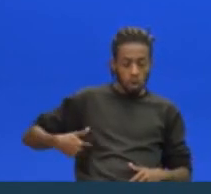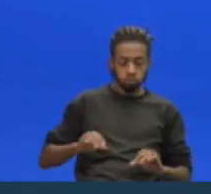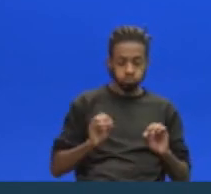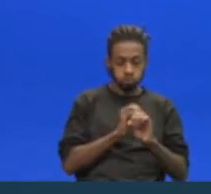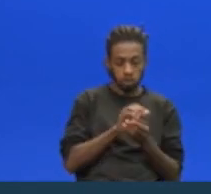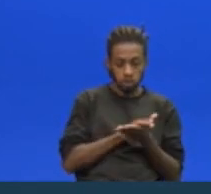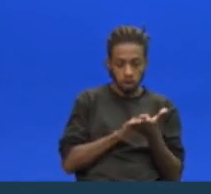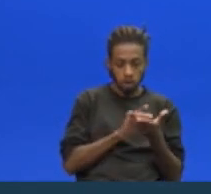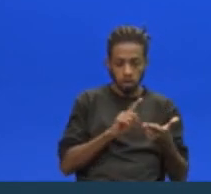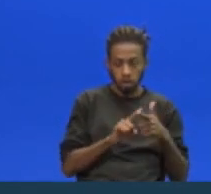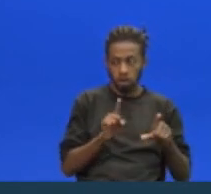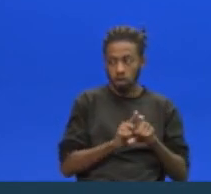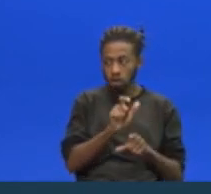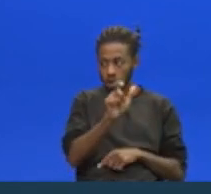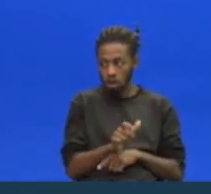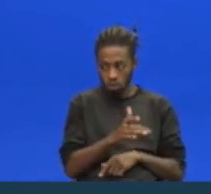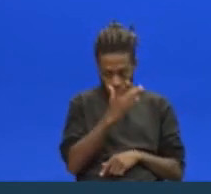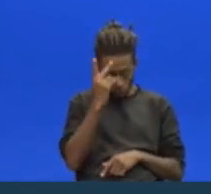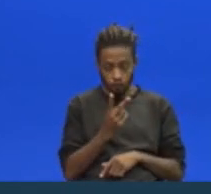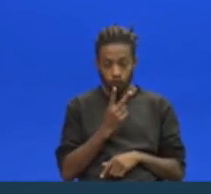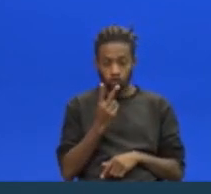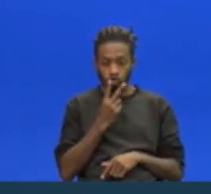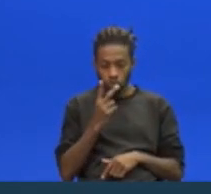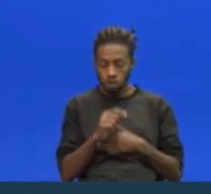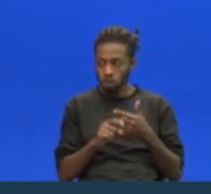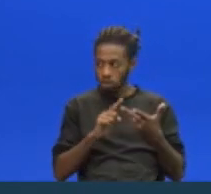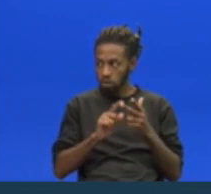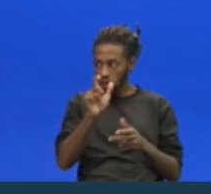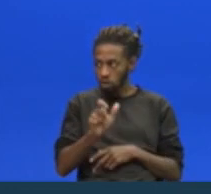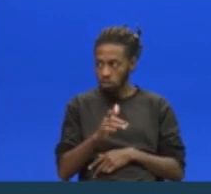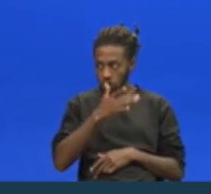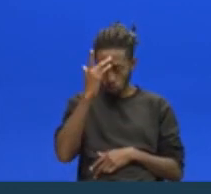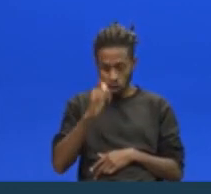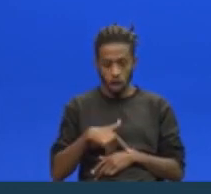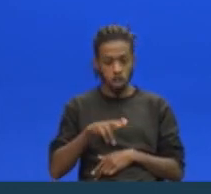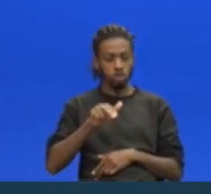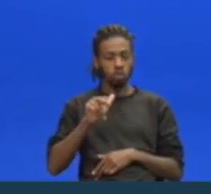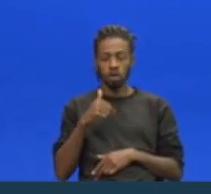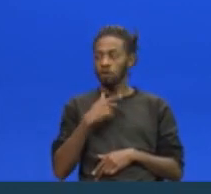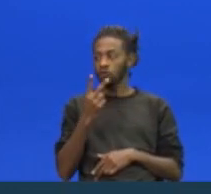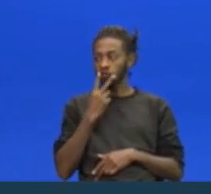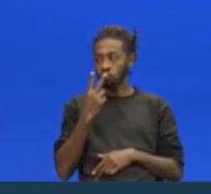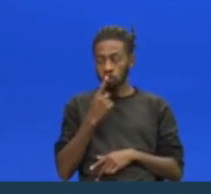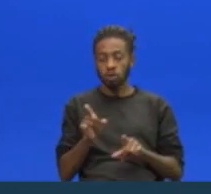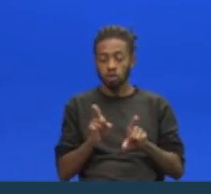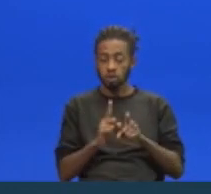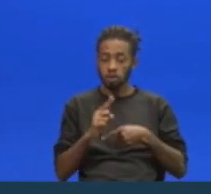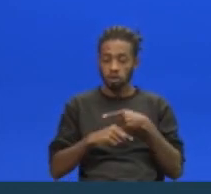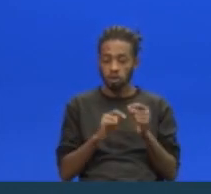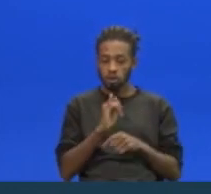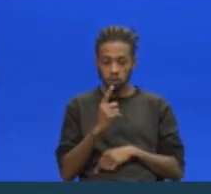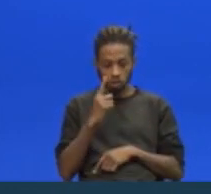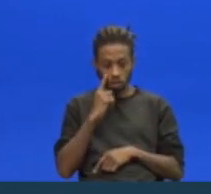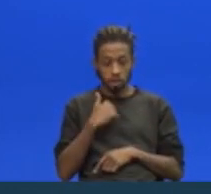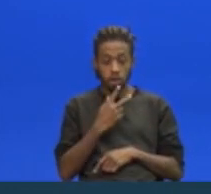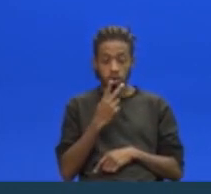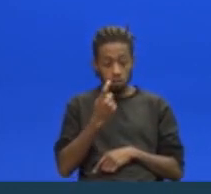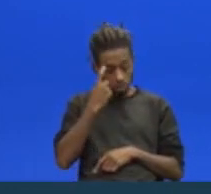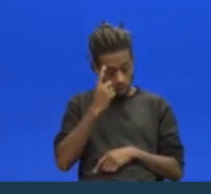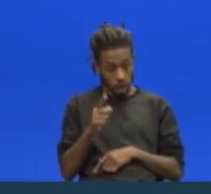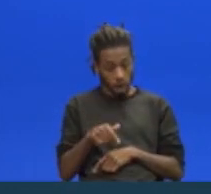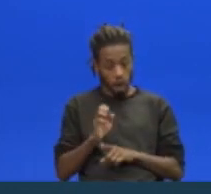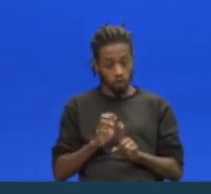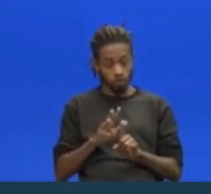os indivíduos que fumam e indivíduos que não fumam. E considerando o cigarro como um fator